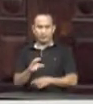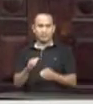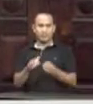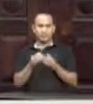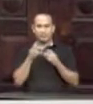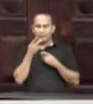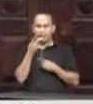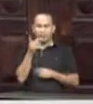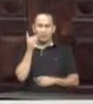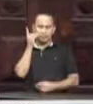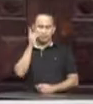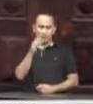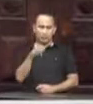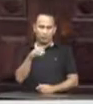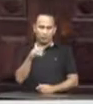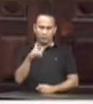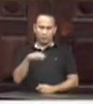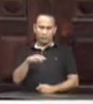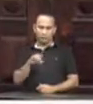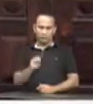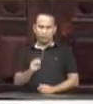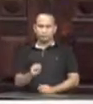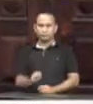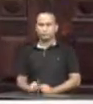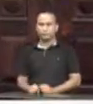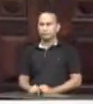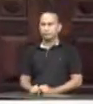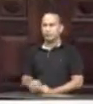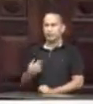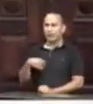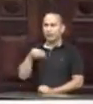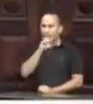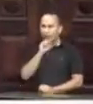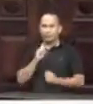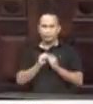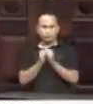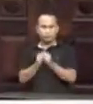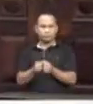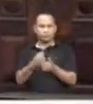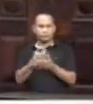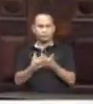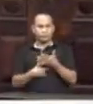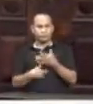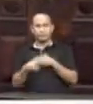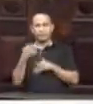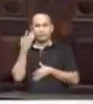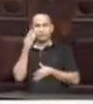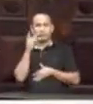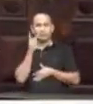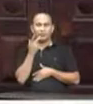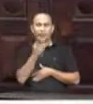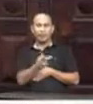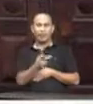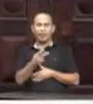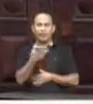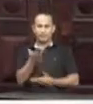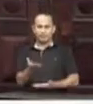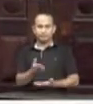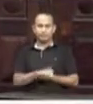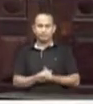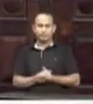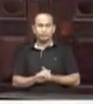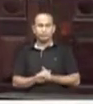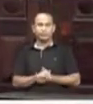parte, deputado Paulo Ramos. Muito rapidamente, estou acompanhando o pronunciamento de Vossa Excelência. E Vossa Excelência